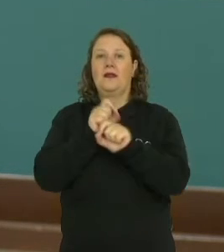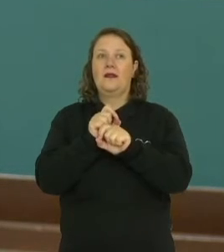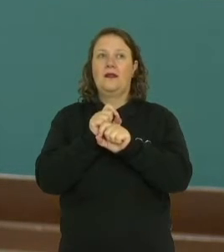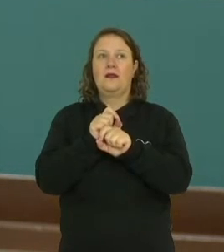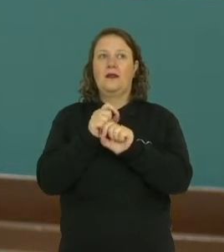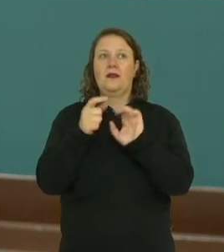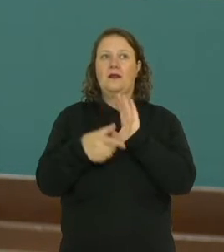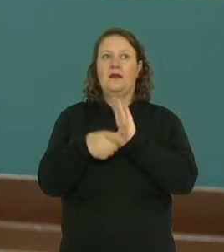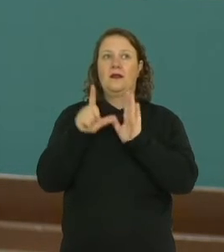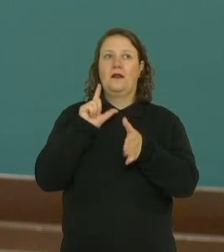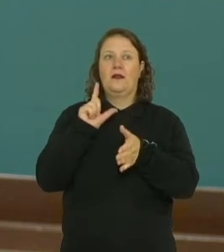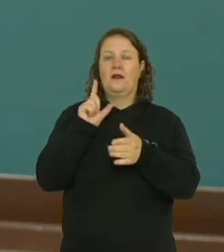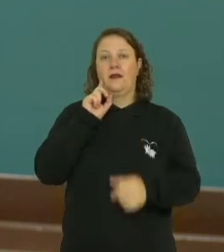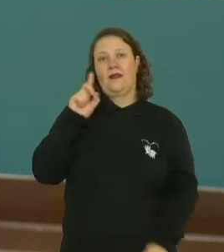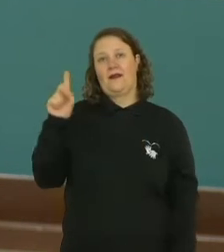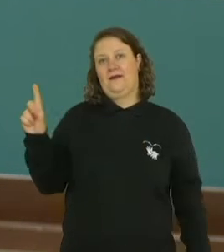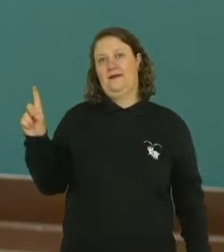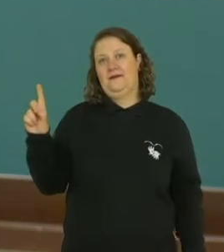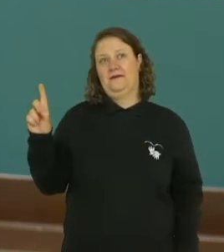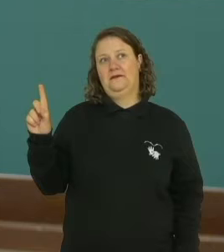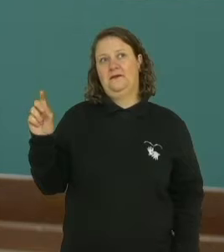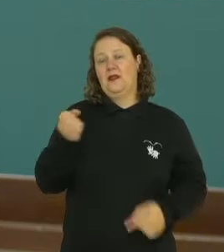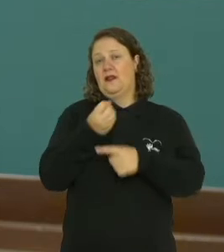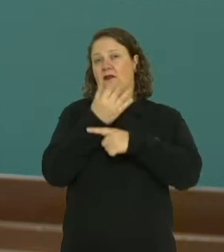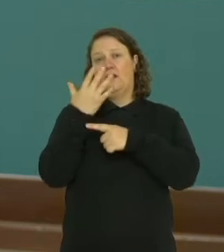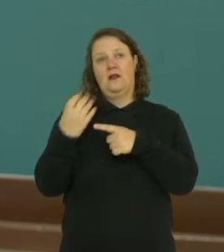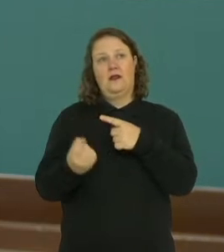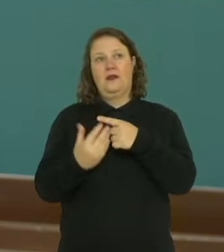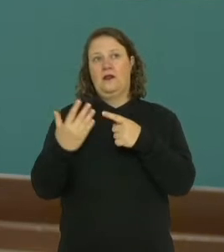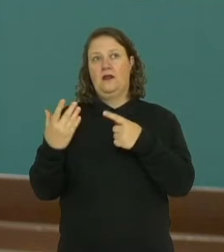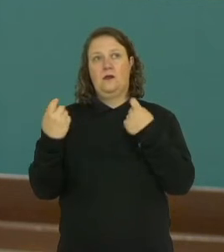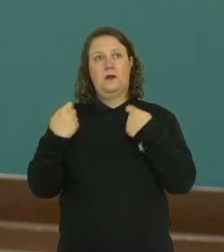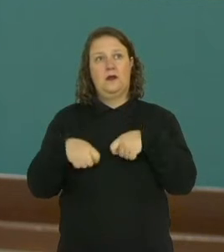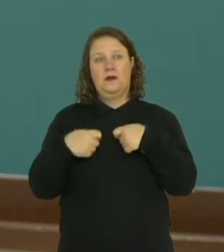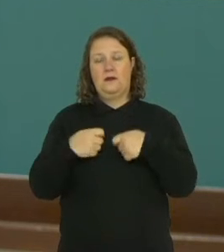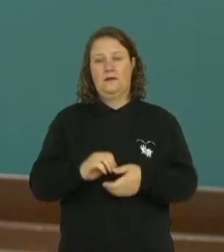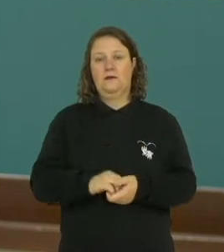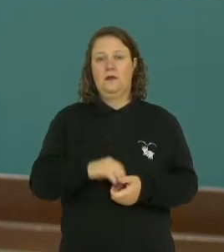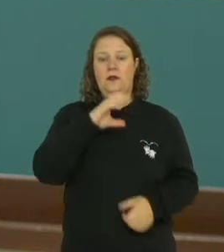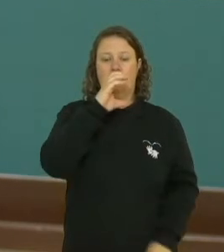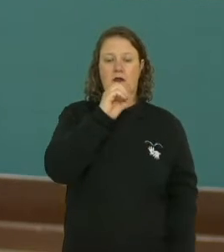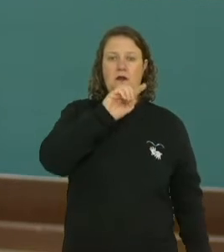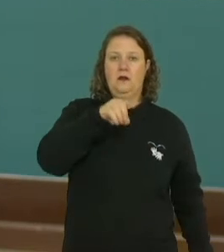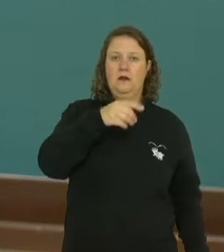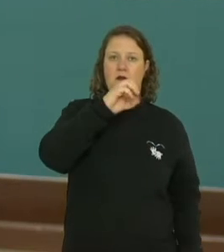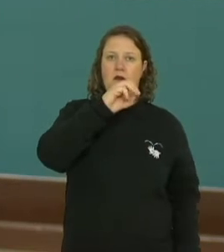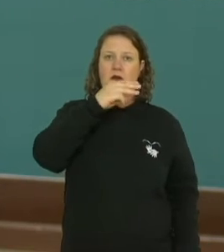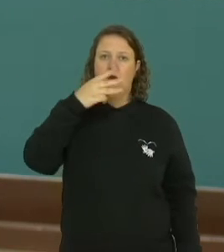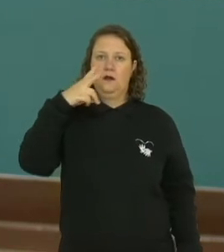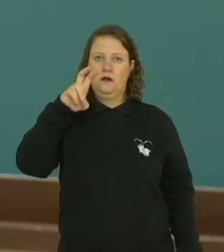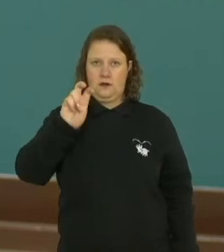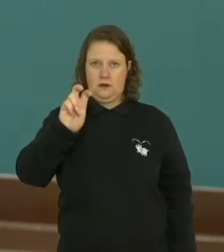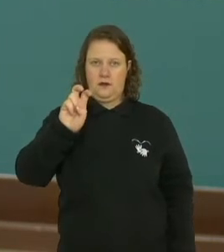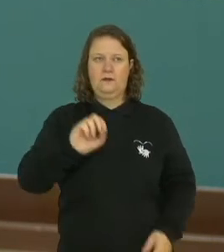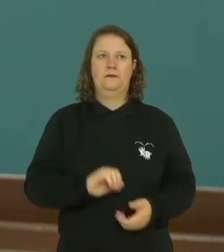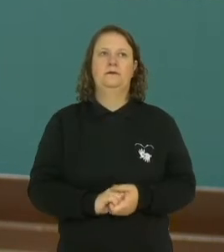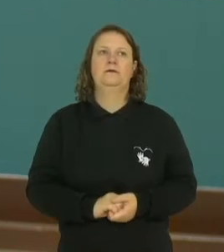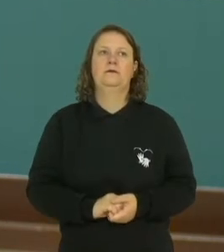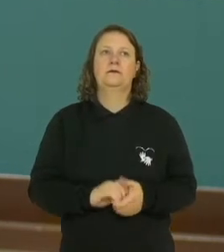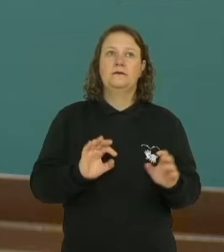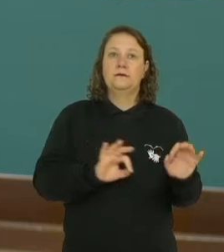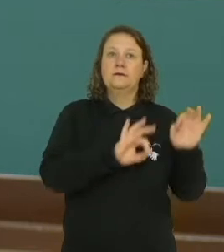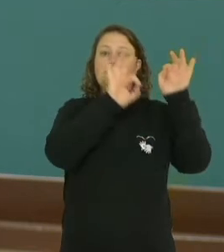anterior, que é o resultado da nossa fração aí que a gente precisa. Então, 0,035.